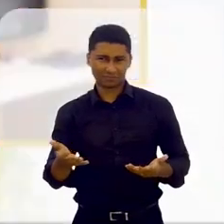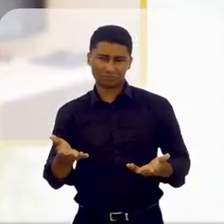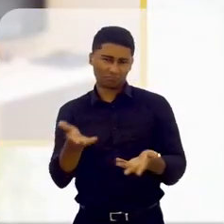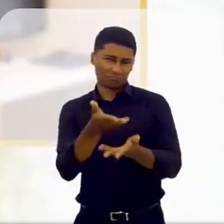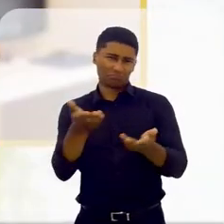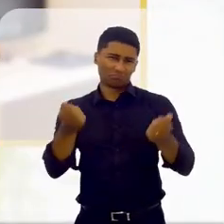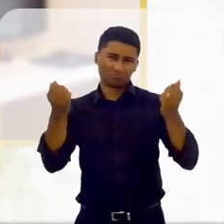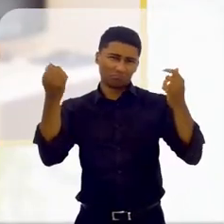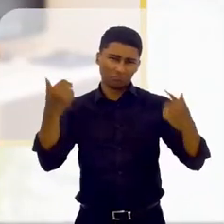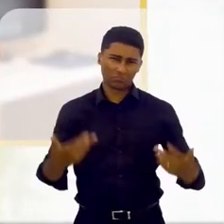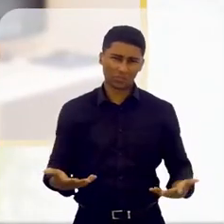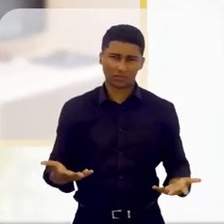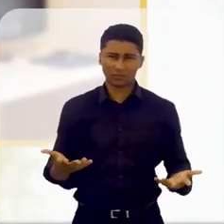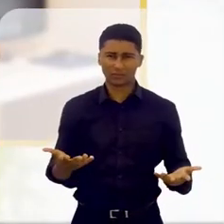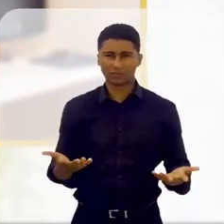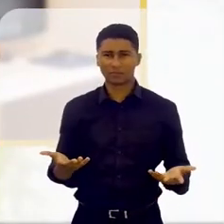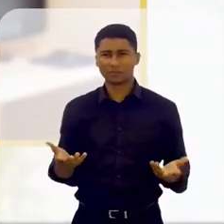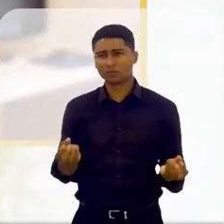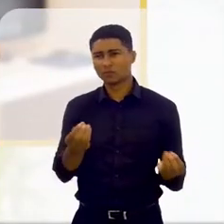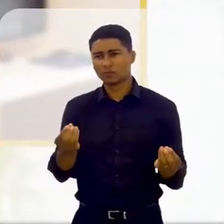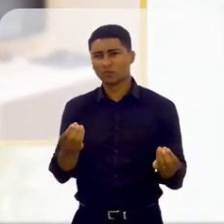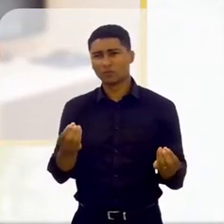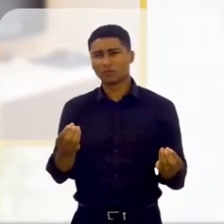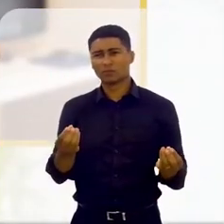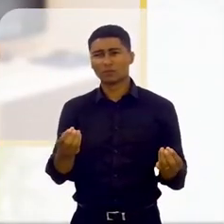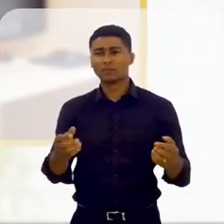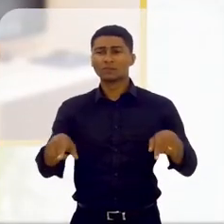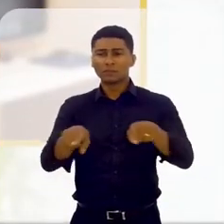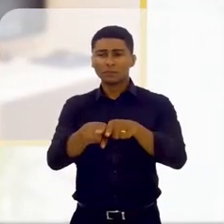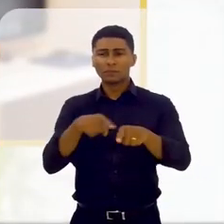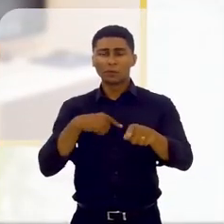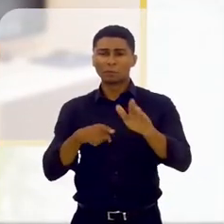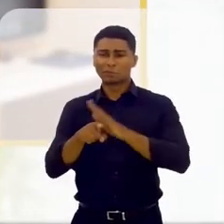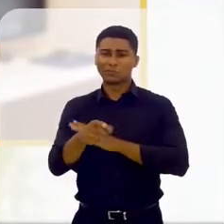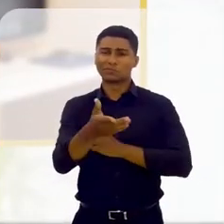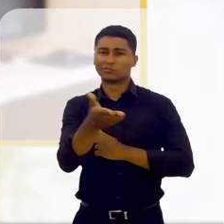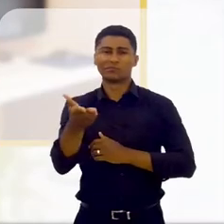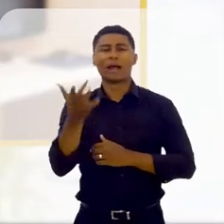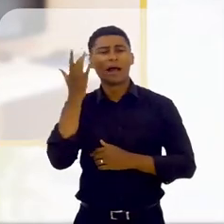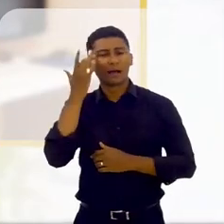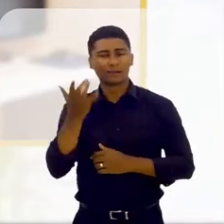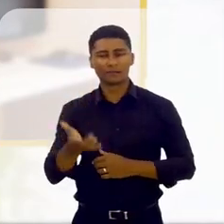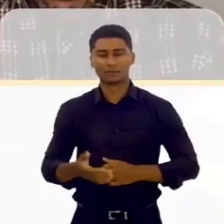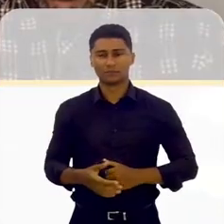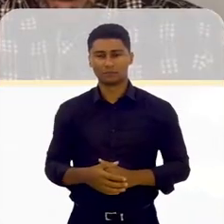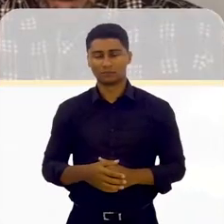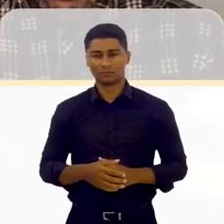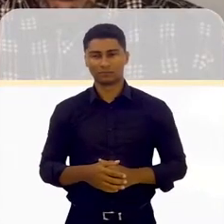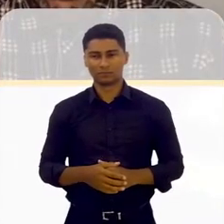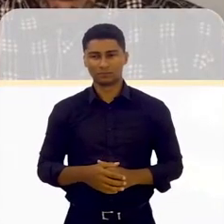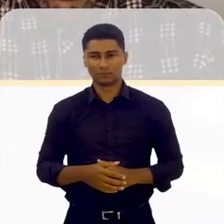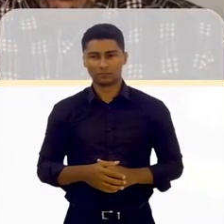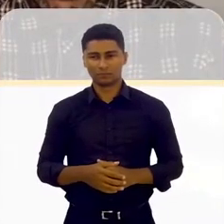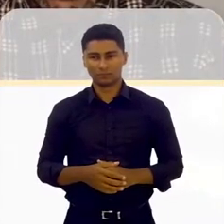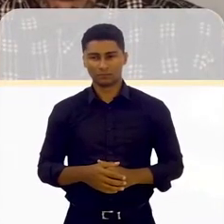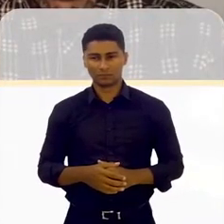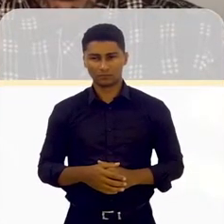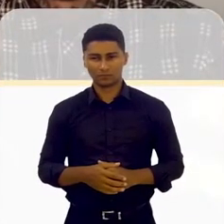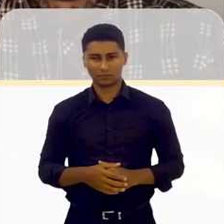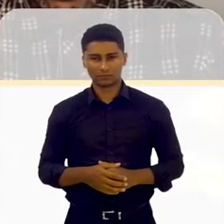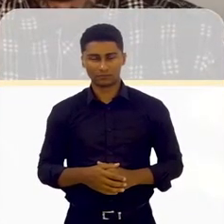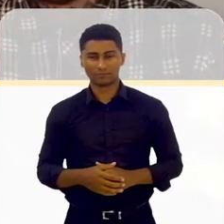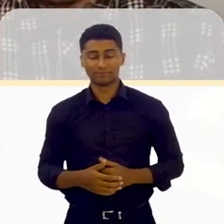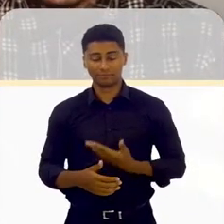dar exemplos do que vocês podem me responder e do que eu realmente estou perguntando para vocês. É, no